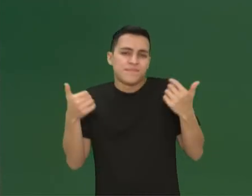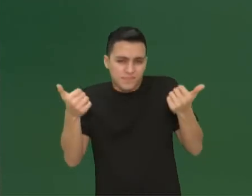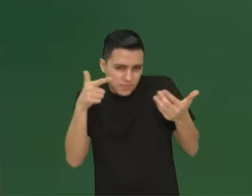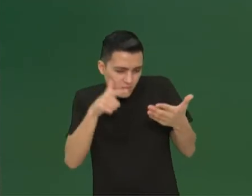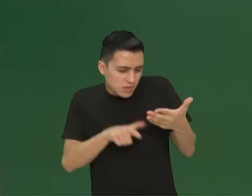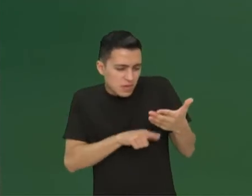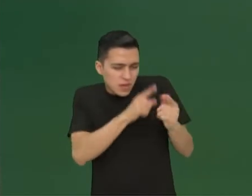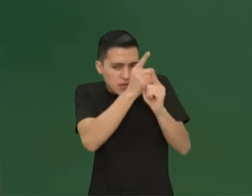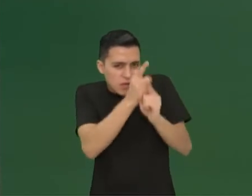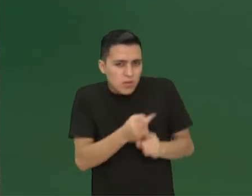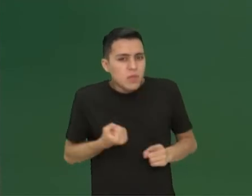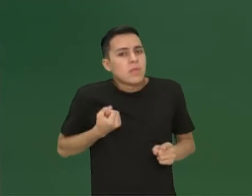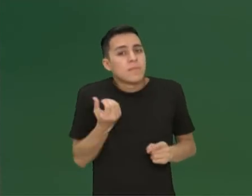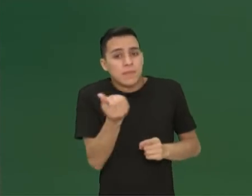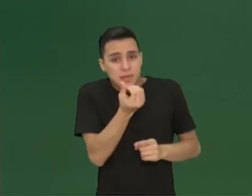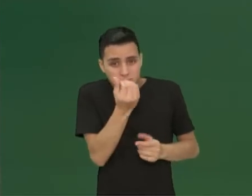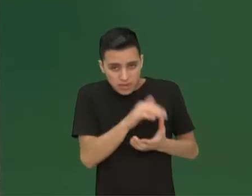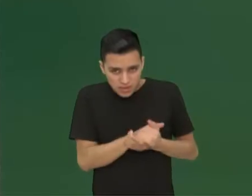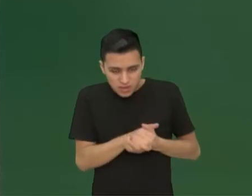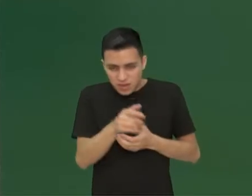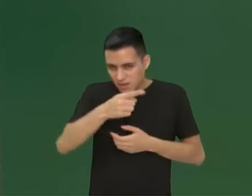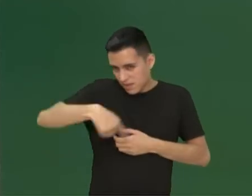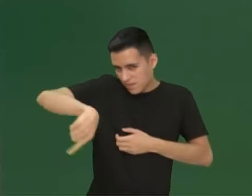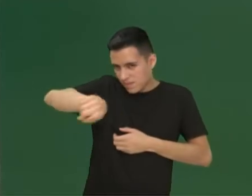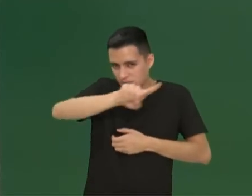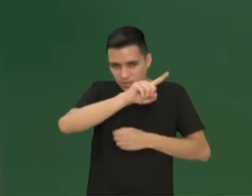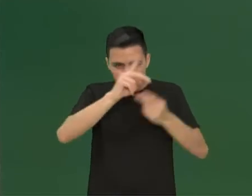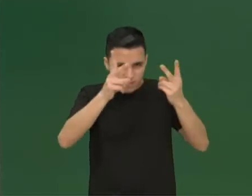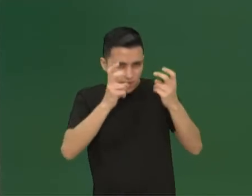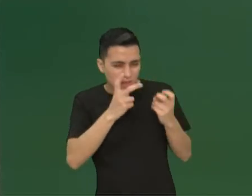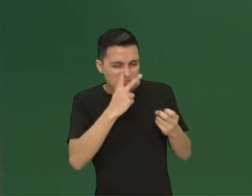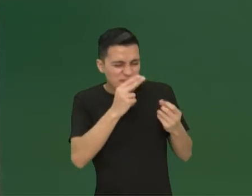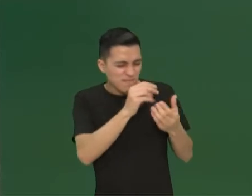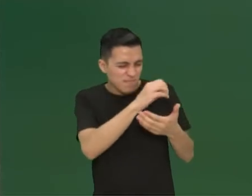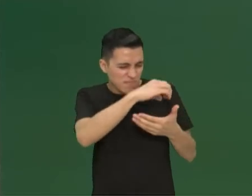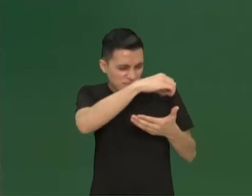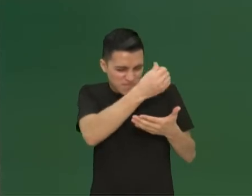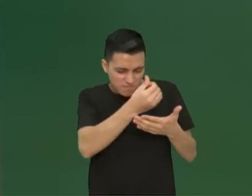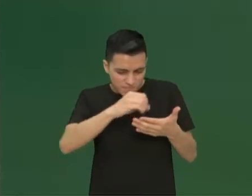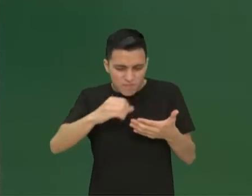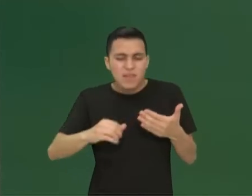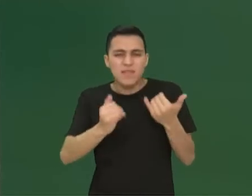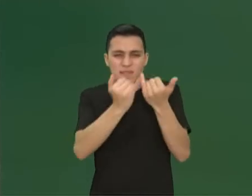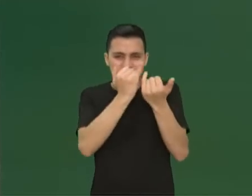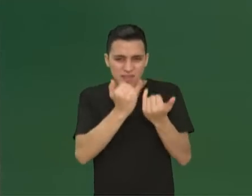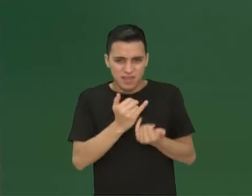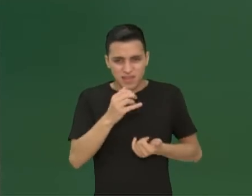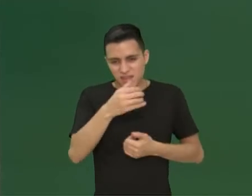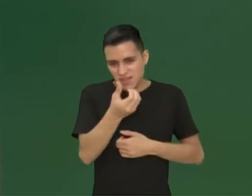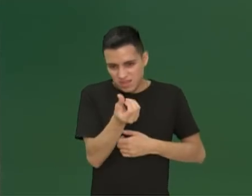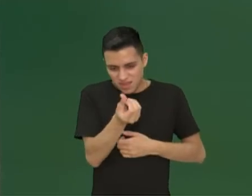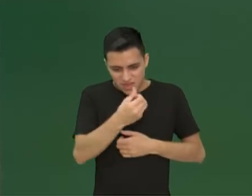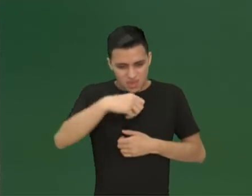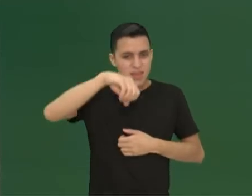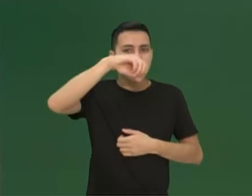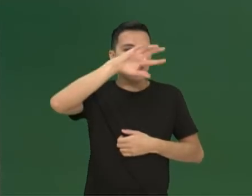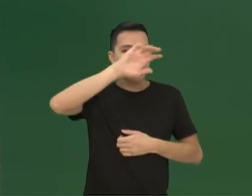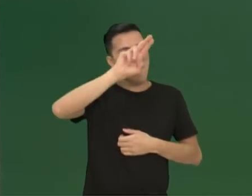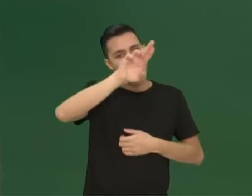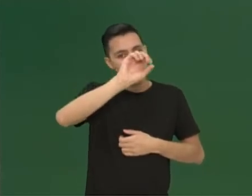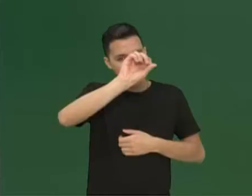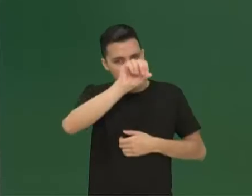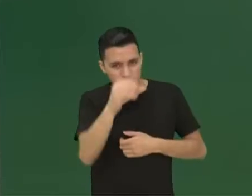Conseguiu achar os números 6? Vocês percebem que eles são muito parecidos. É só pegar o 9 e inverter. Pegar o 6